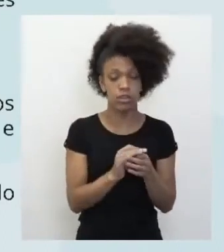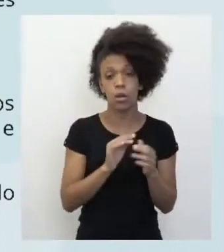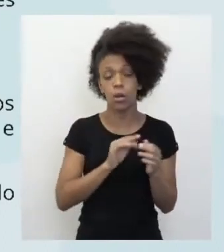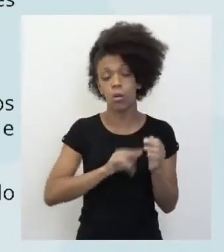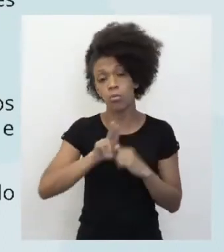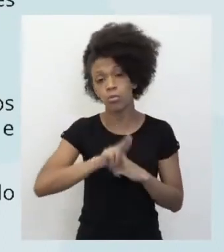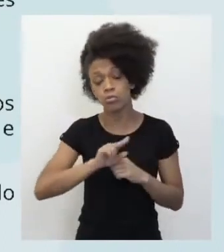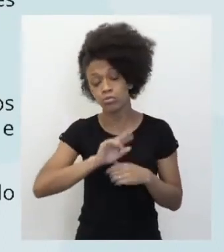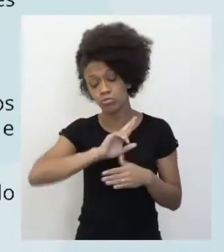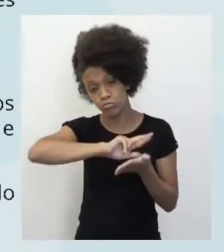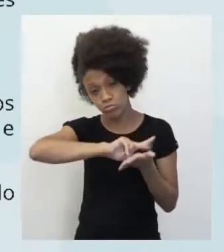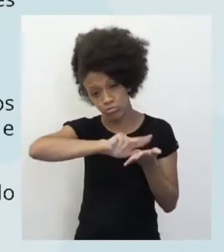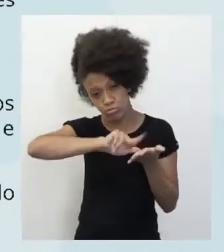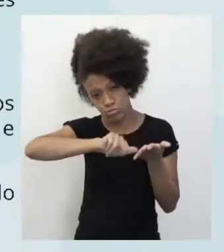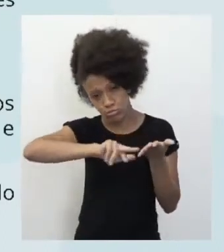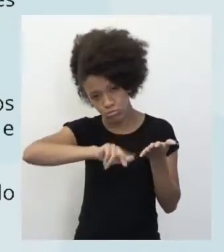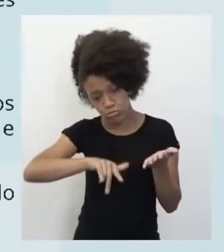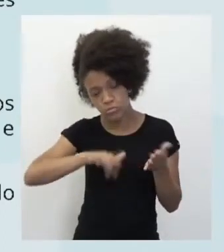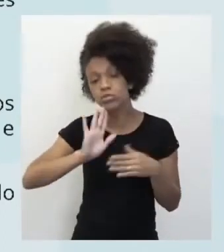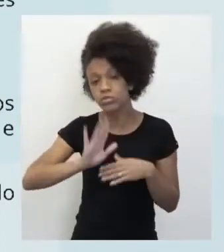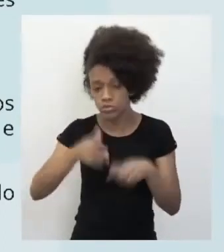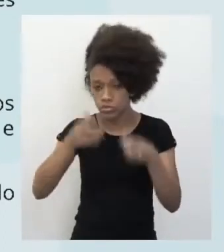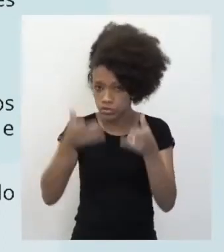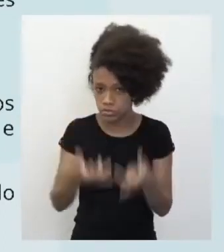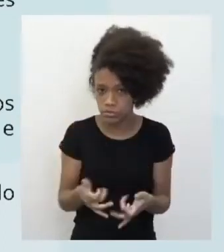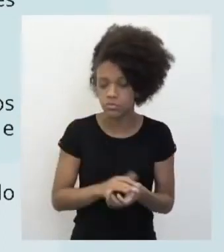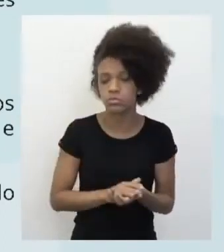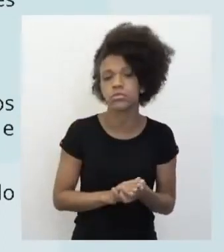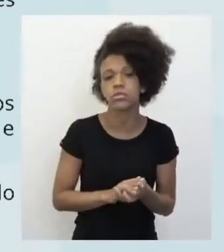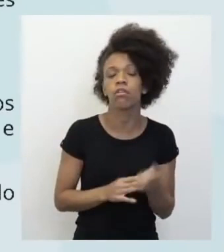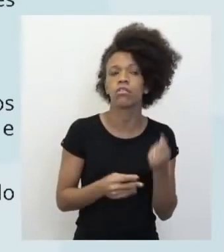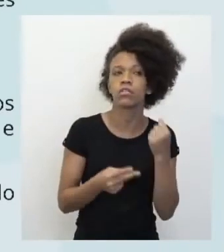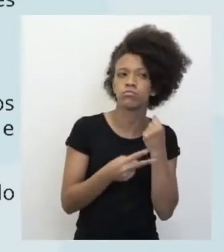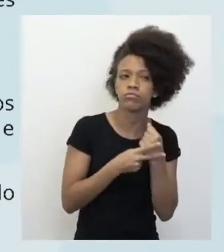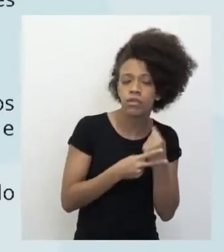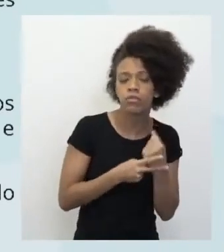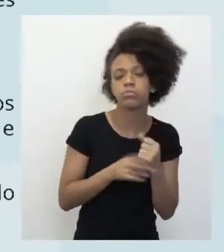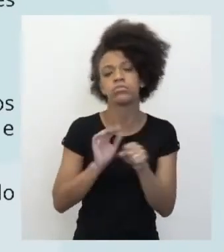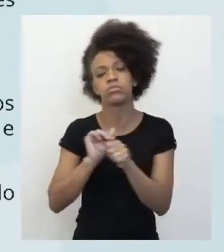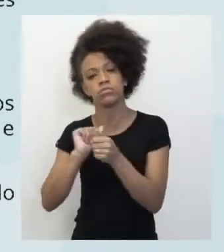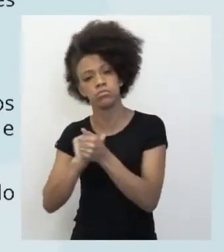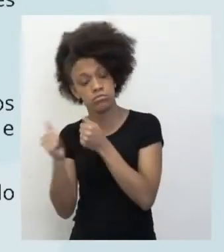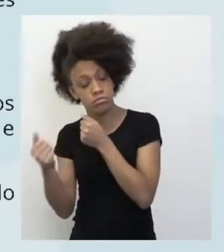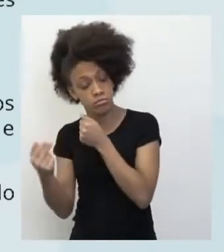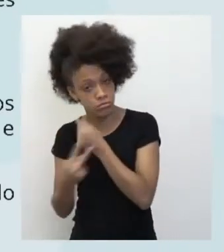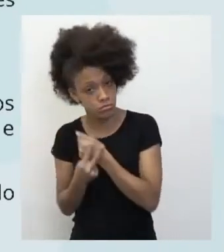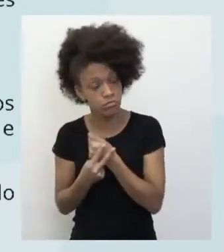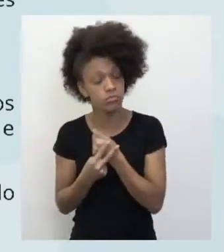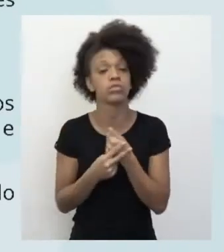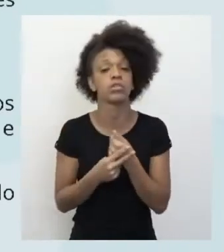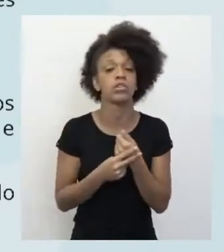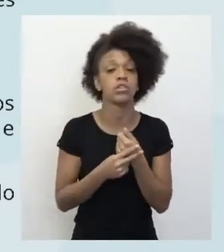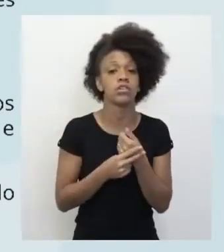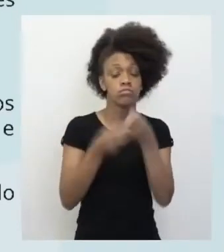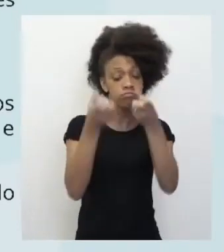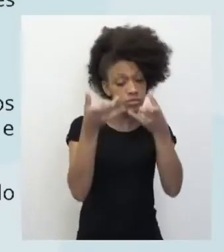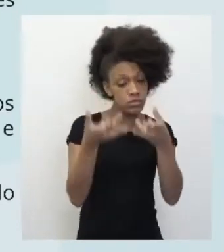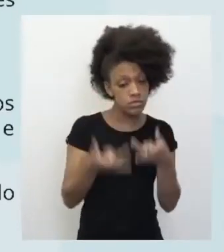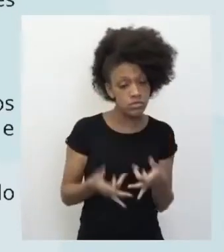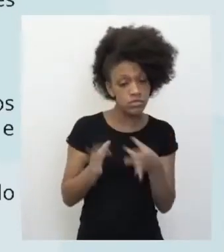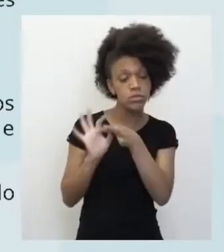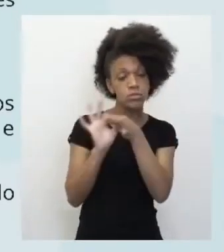diferentes classes morfológicas, que nós já falamos aqui: adjetivo, verbo, substantivo, e discursivas, verbos e